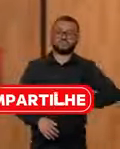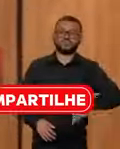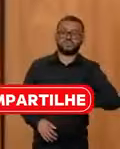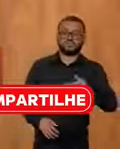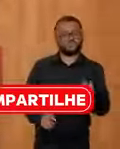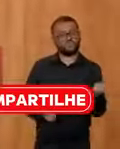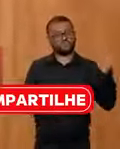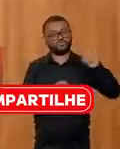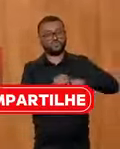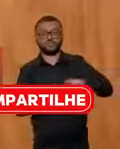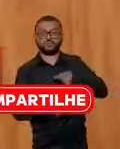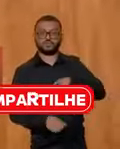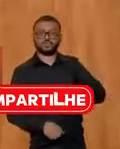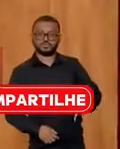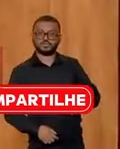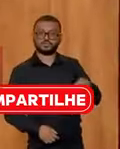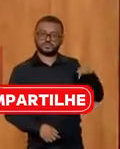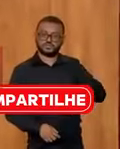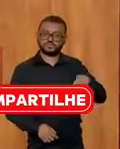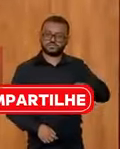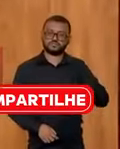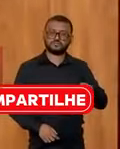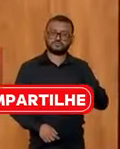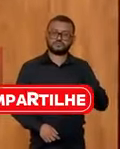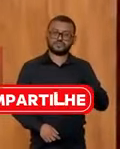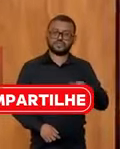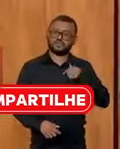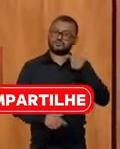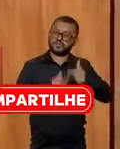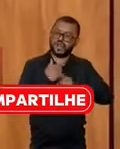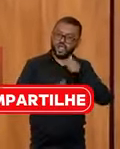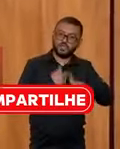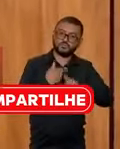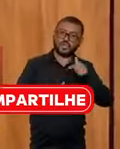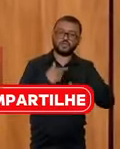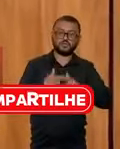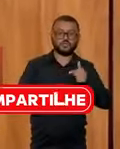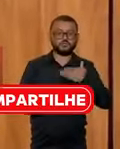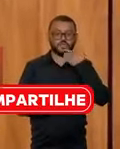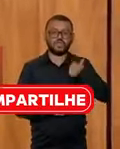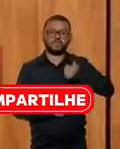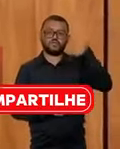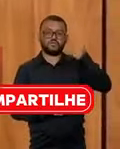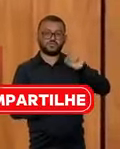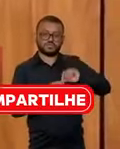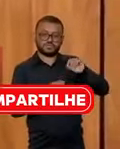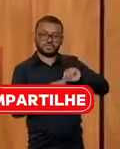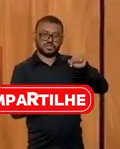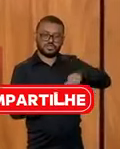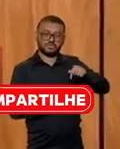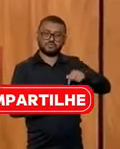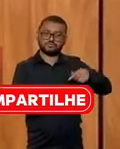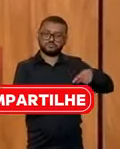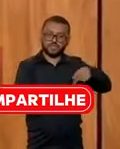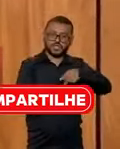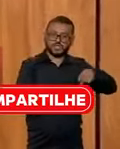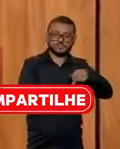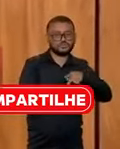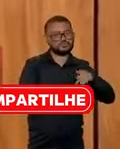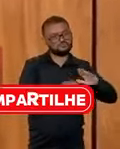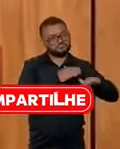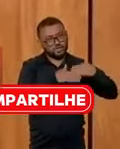Estou de volta à presidência da República para fazer o que eu acho que tem que ser feito nesse país.